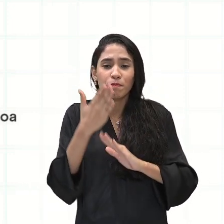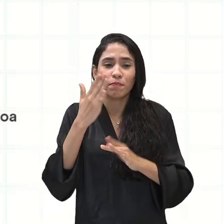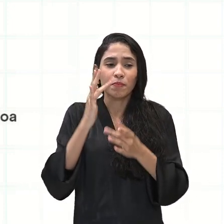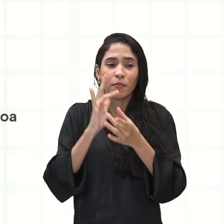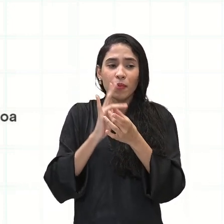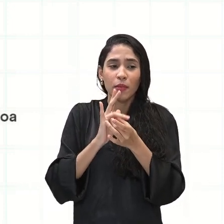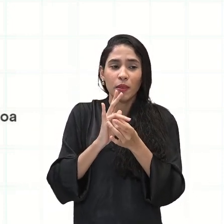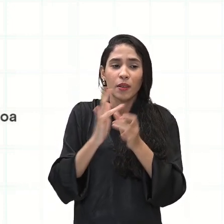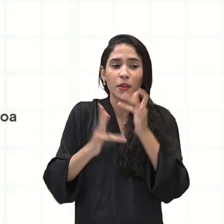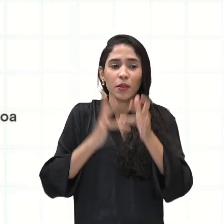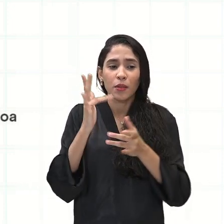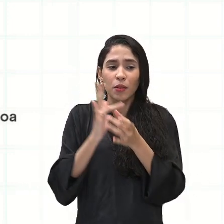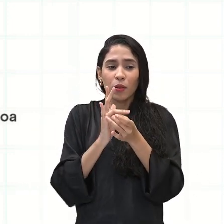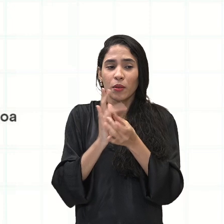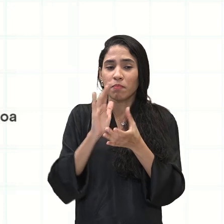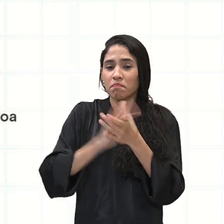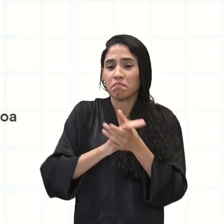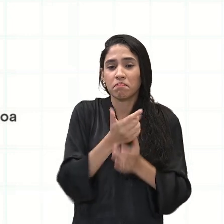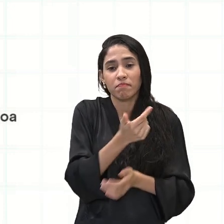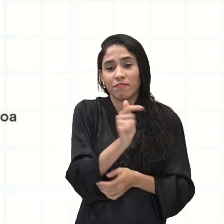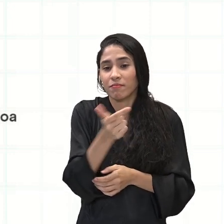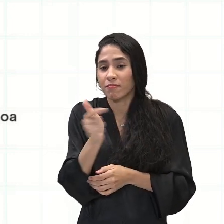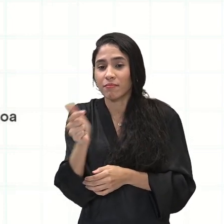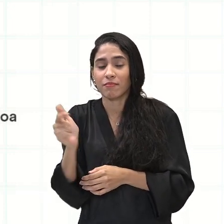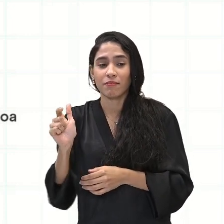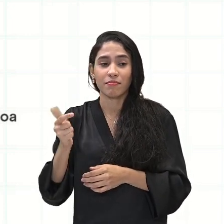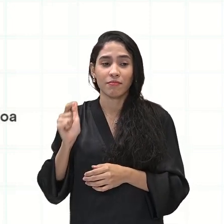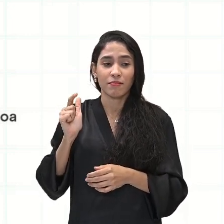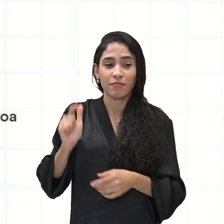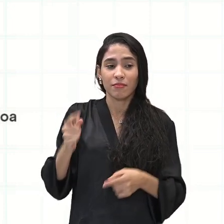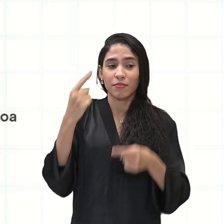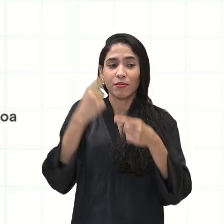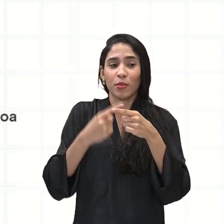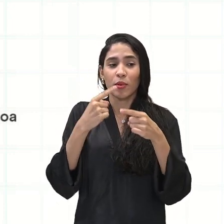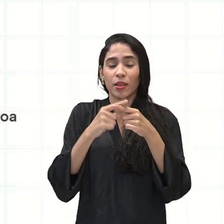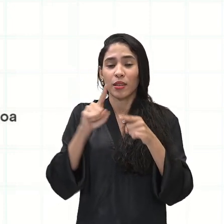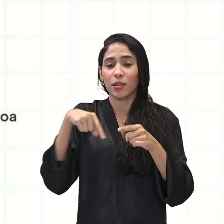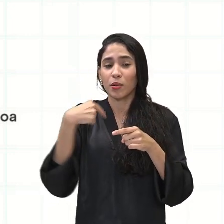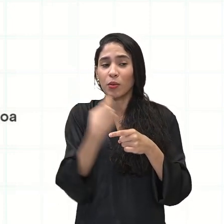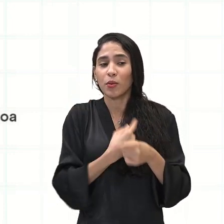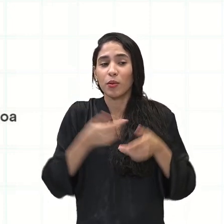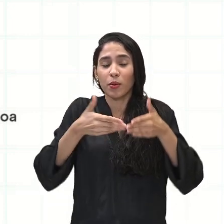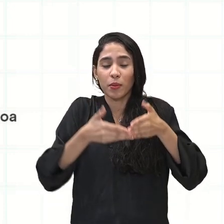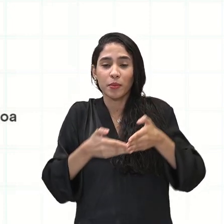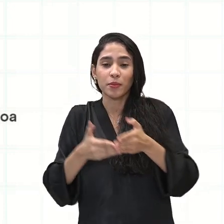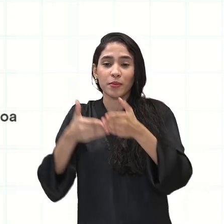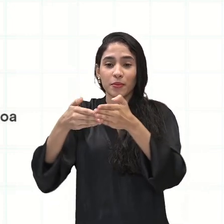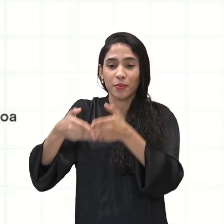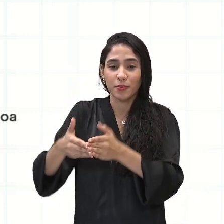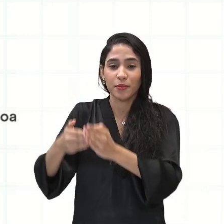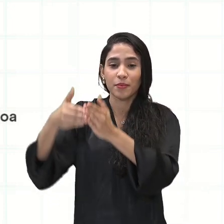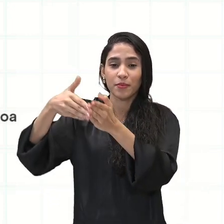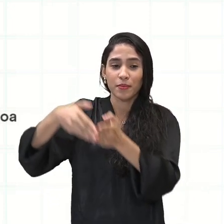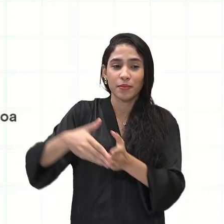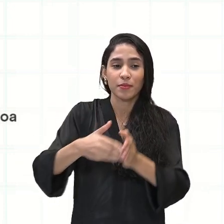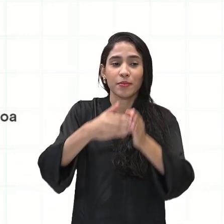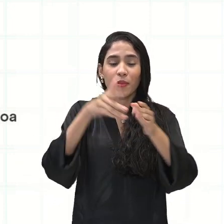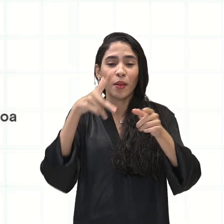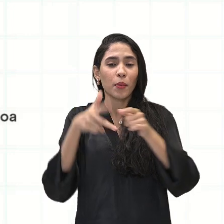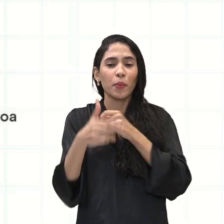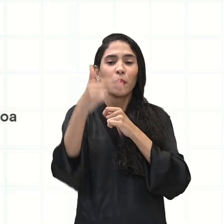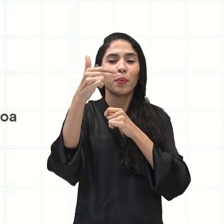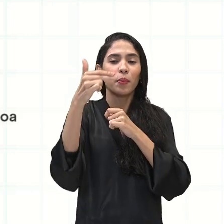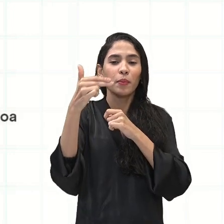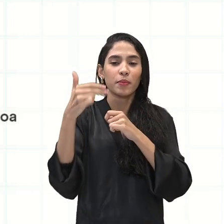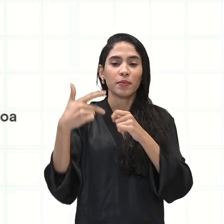por casar? Para que fosses nosso, ó mar. É claro,